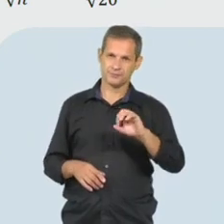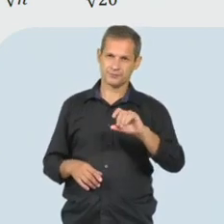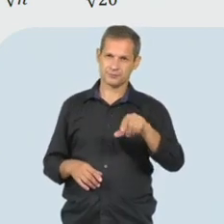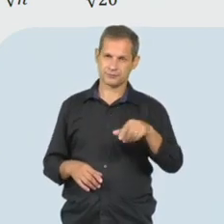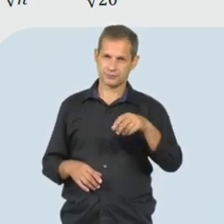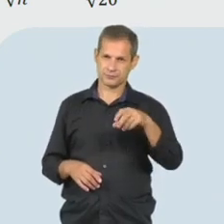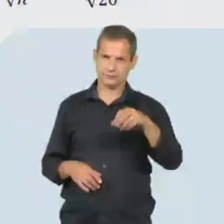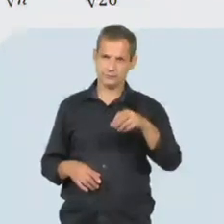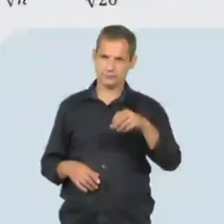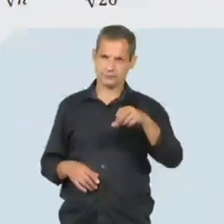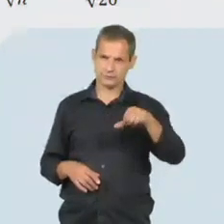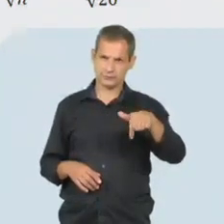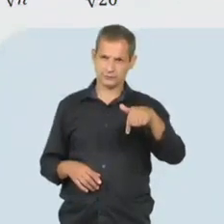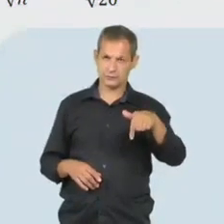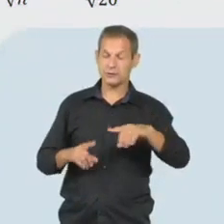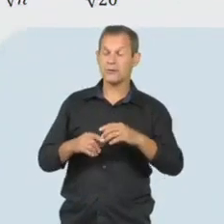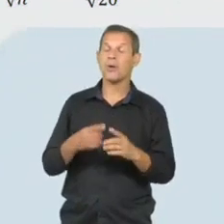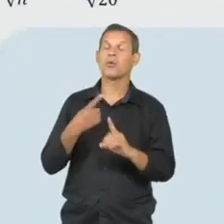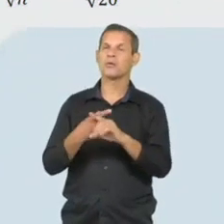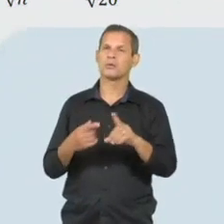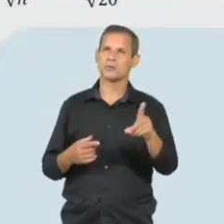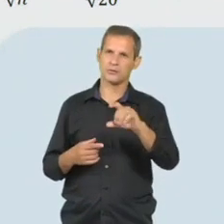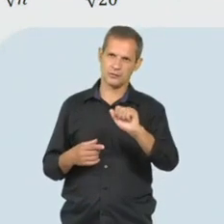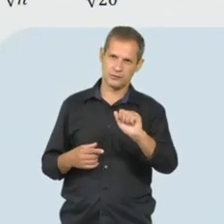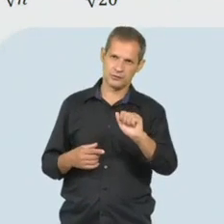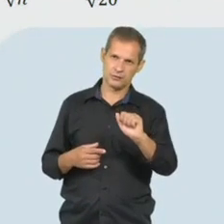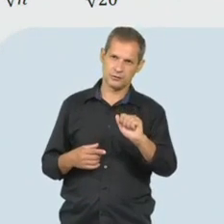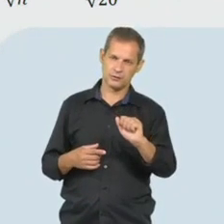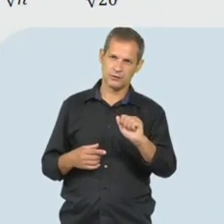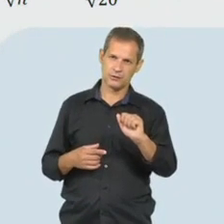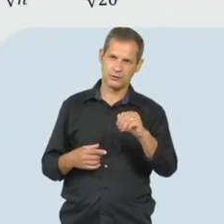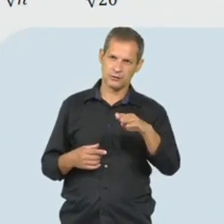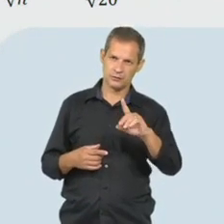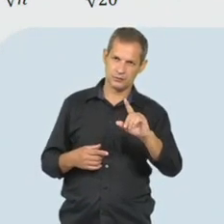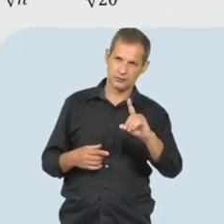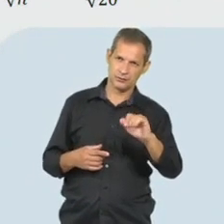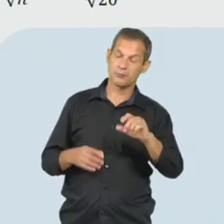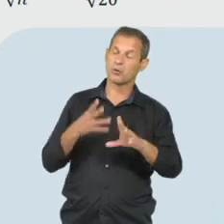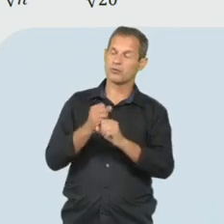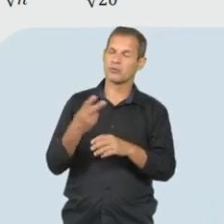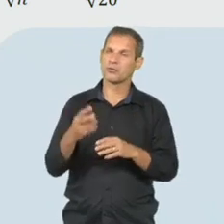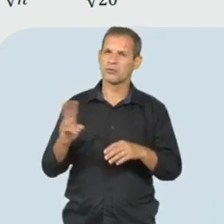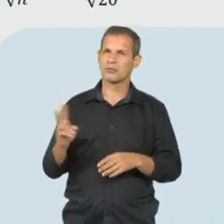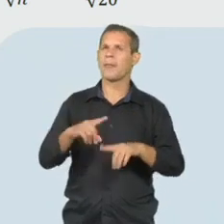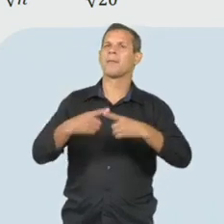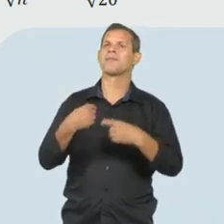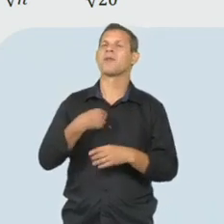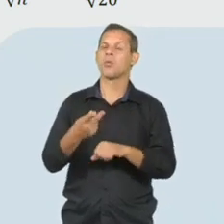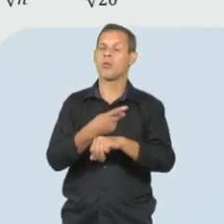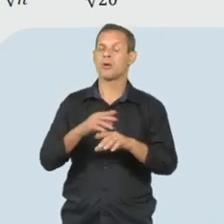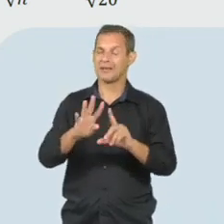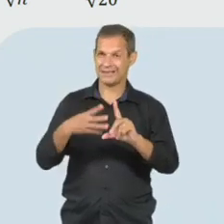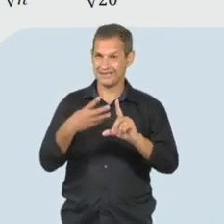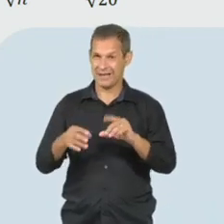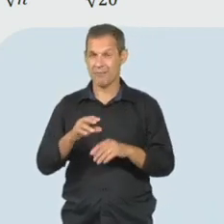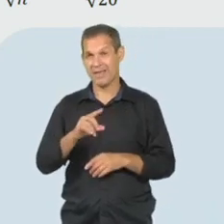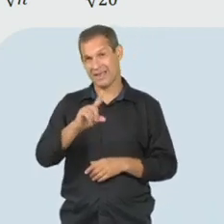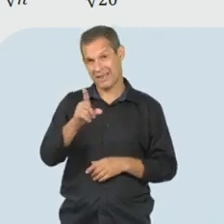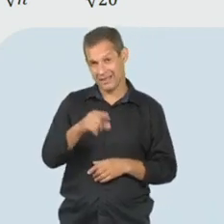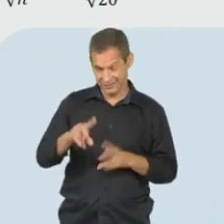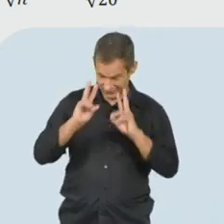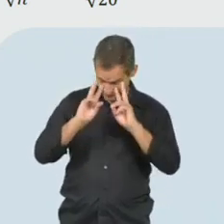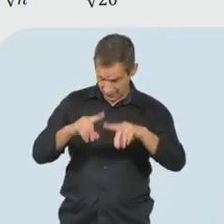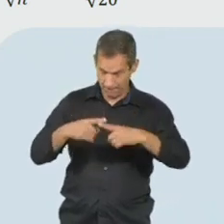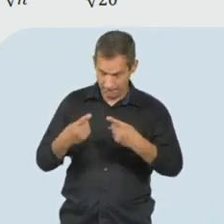lambda? Olha agora, eu vou te mostrar. A soma desses dois valores aqui, eu vou procurar na minha tabela Z, ó, que está